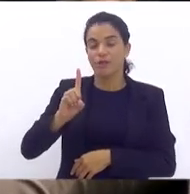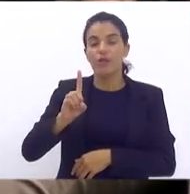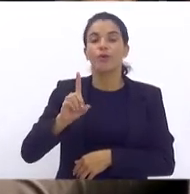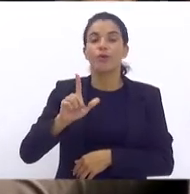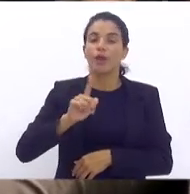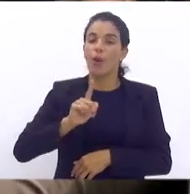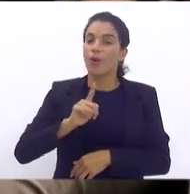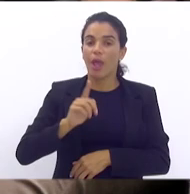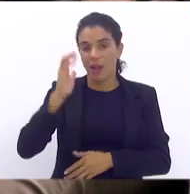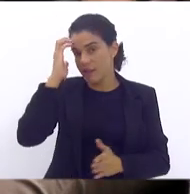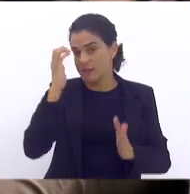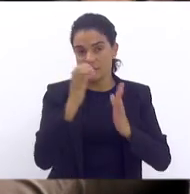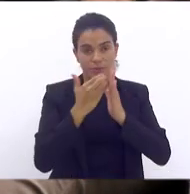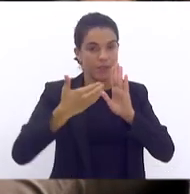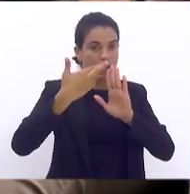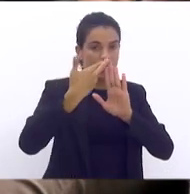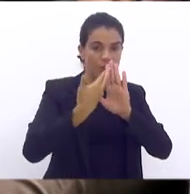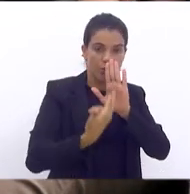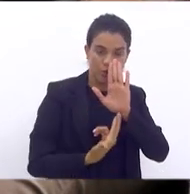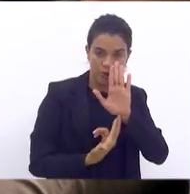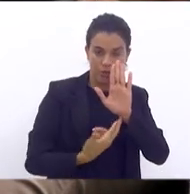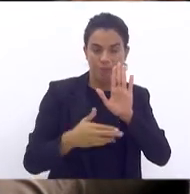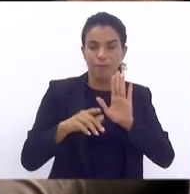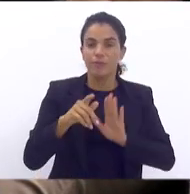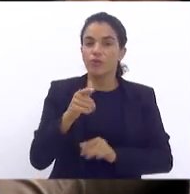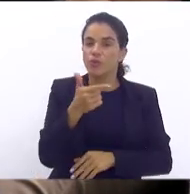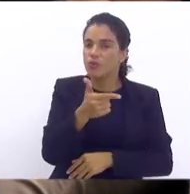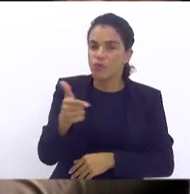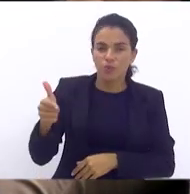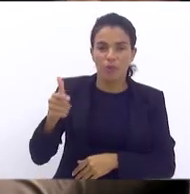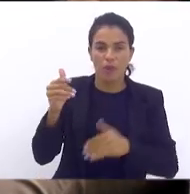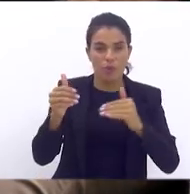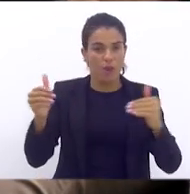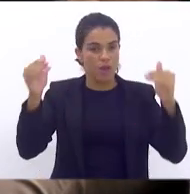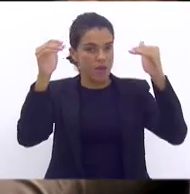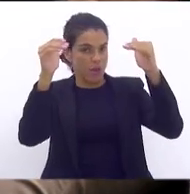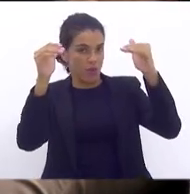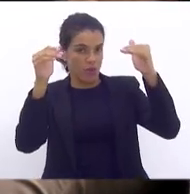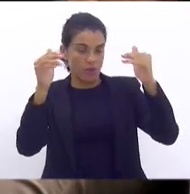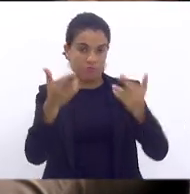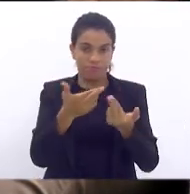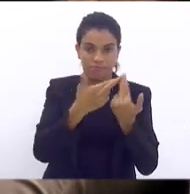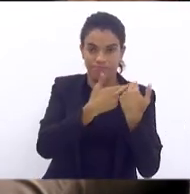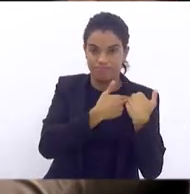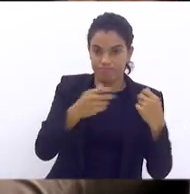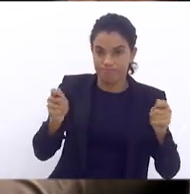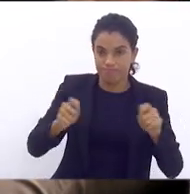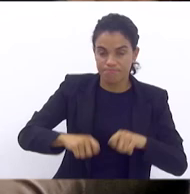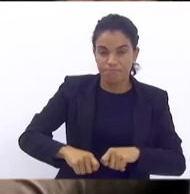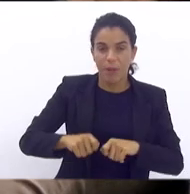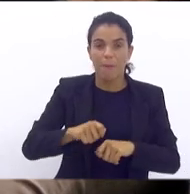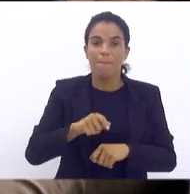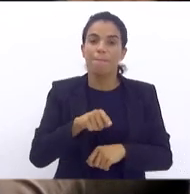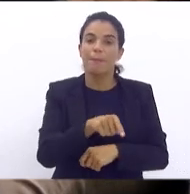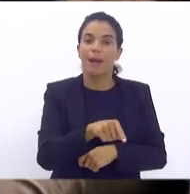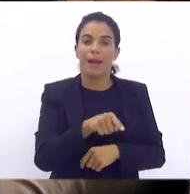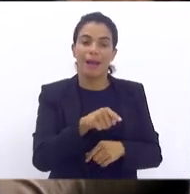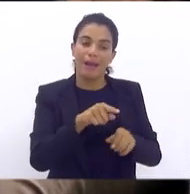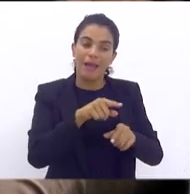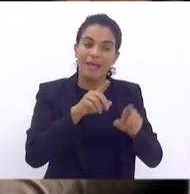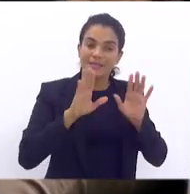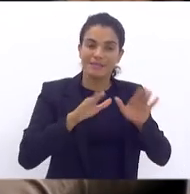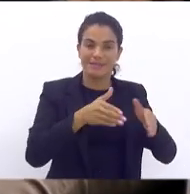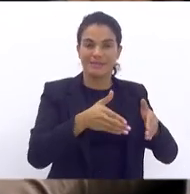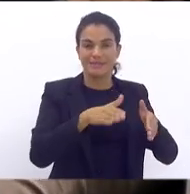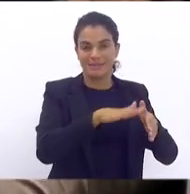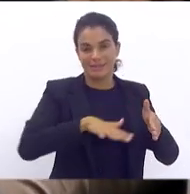é normativa, tá? E não há uma autoridade competente para esse caso do desmanche